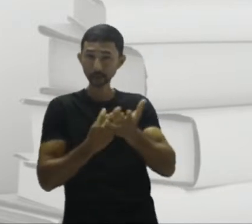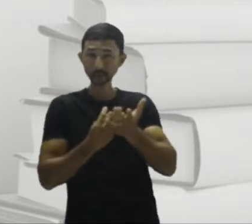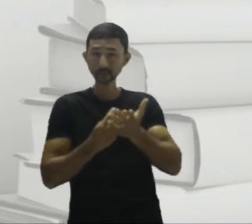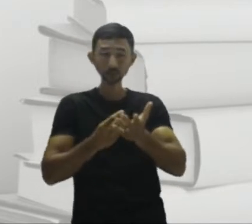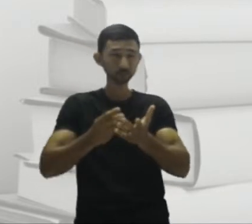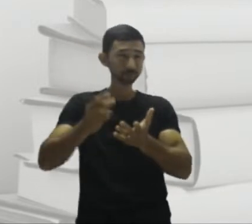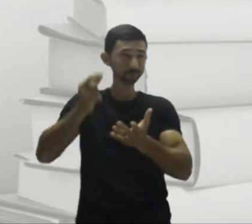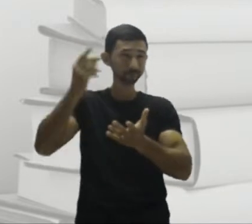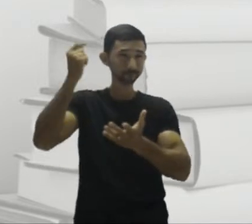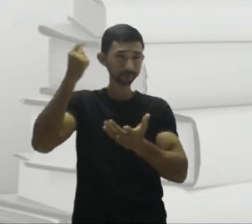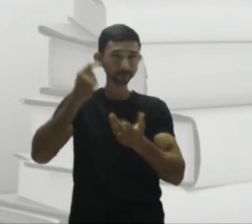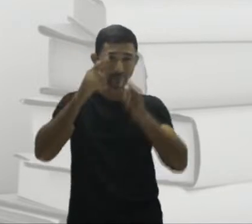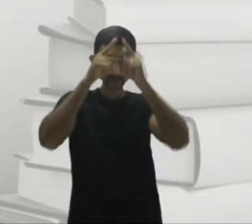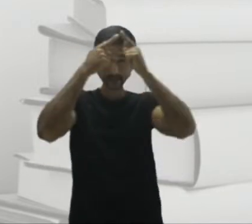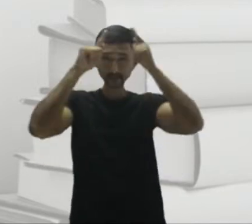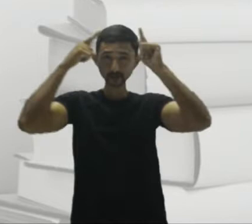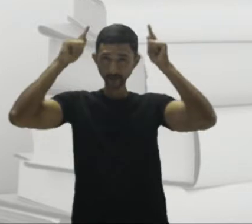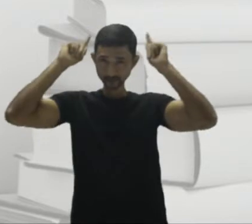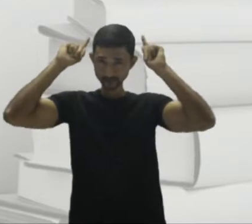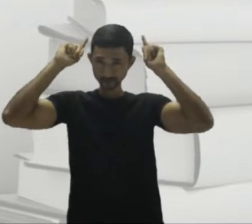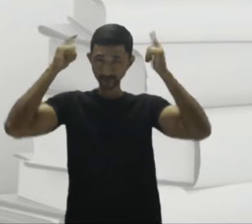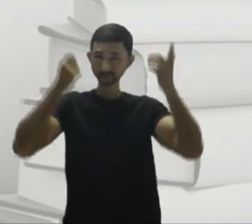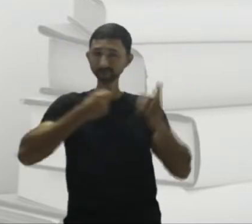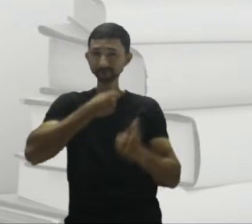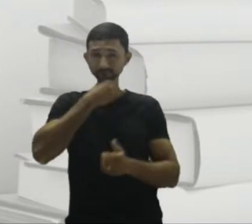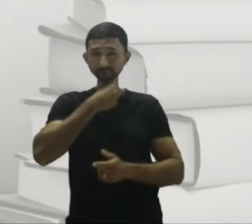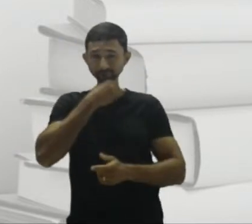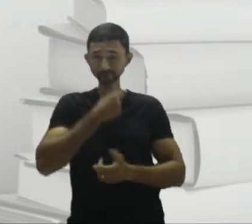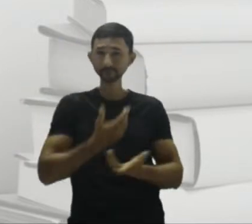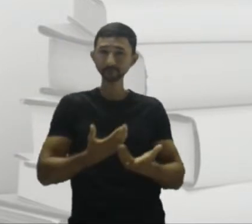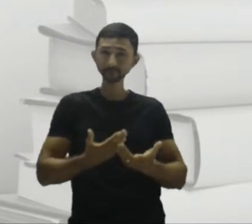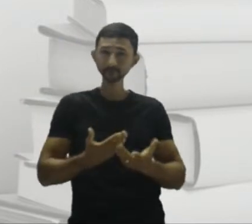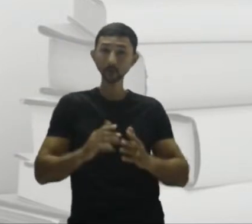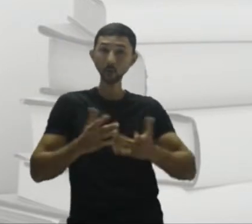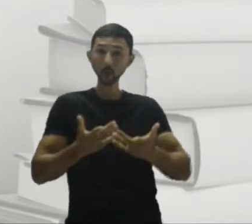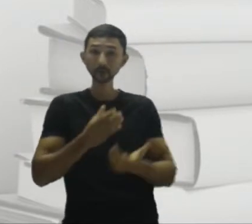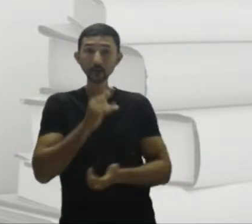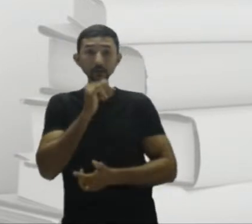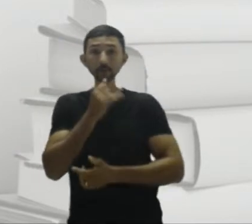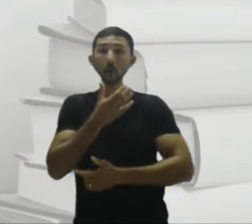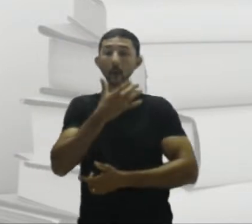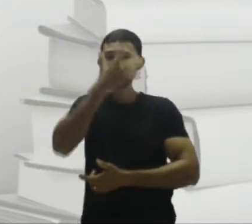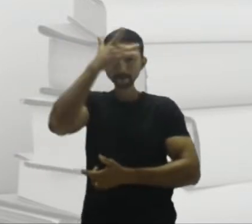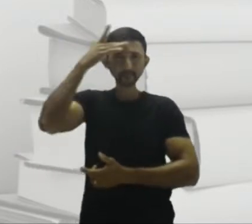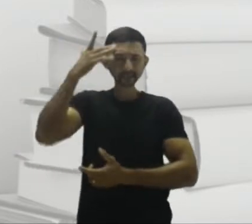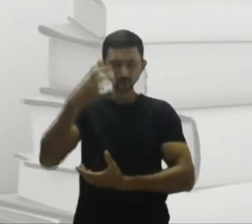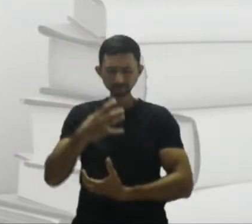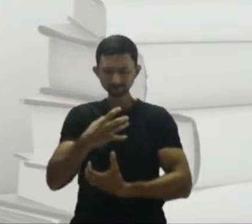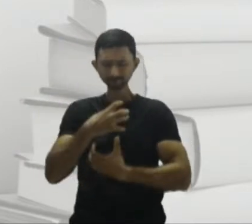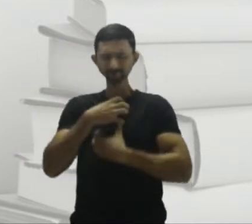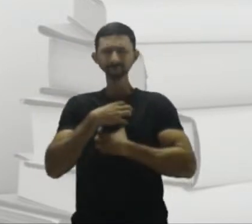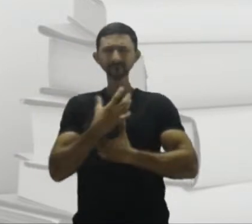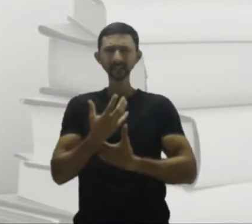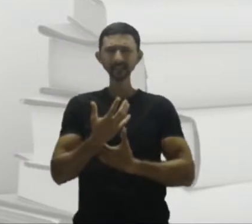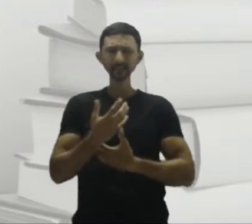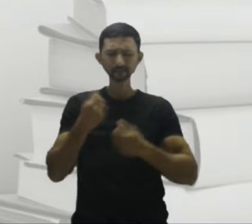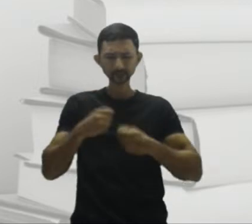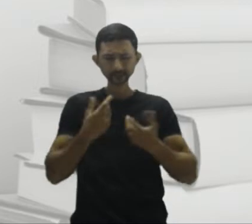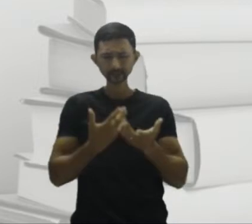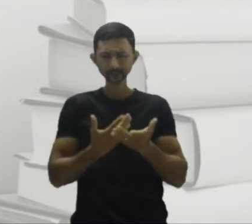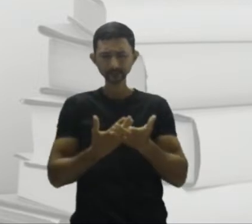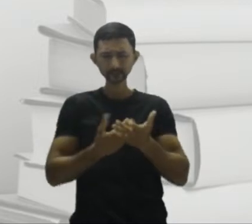origem lá na Grécia Antiga, certo? Quando o homem sentiu essa necessidade